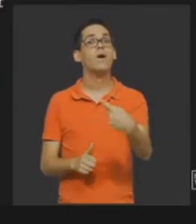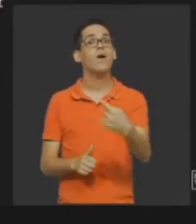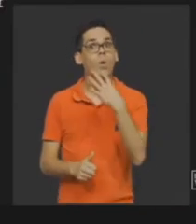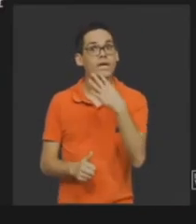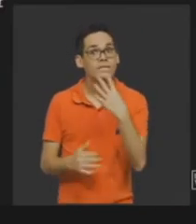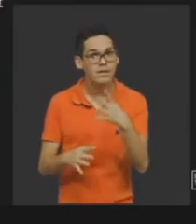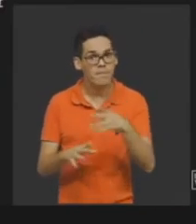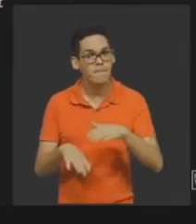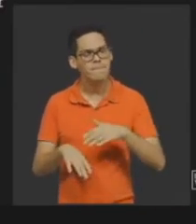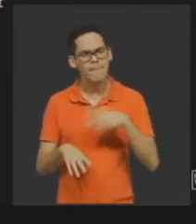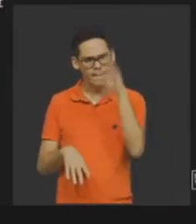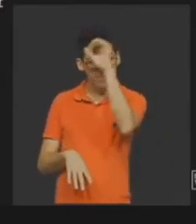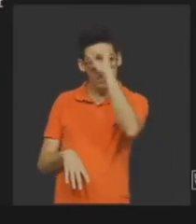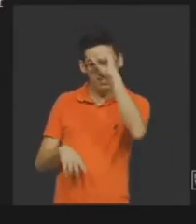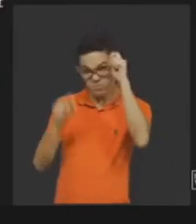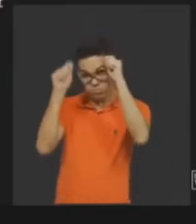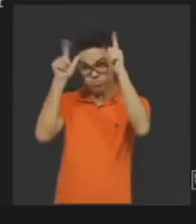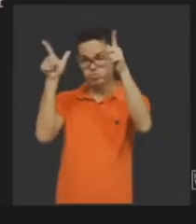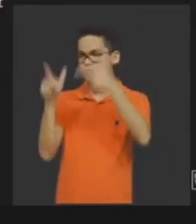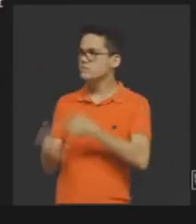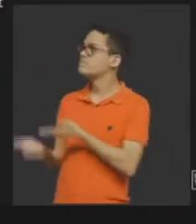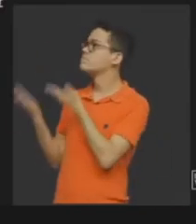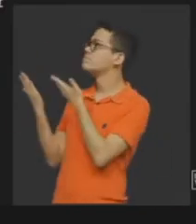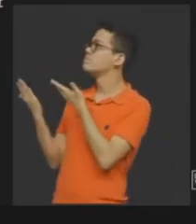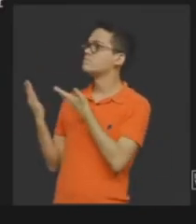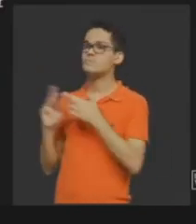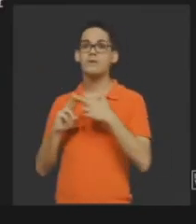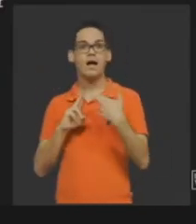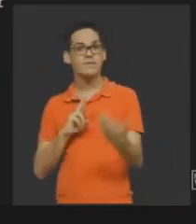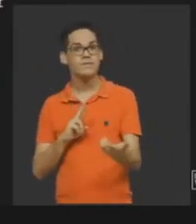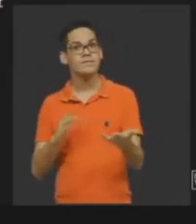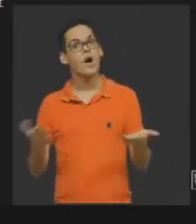assunto, estão aqui algumas referências bibliográficas.